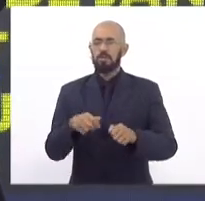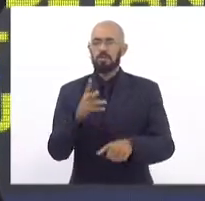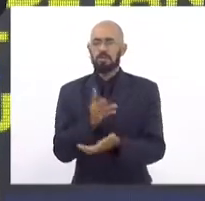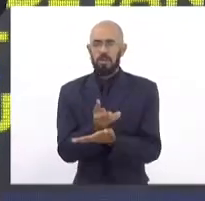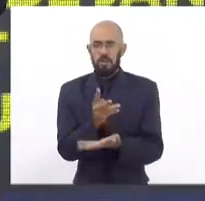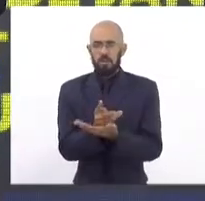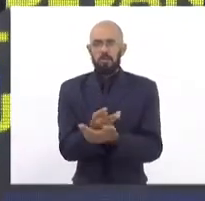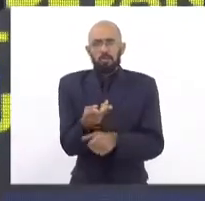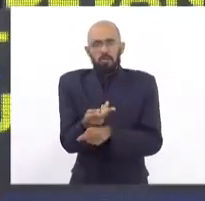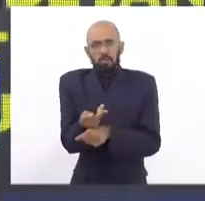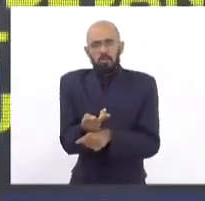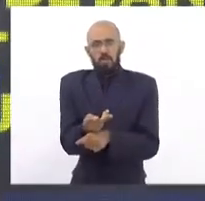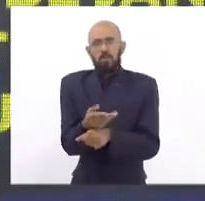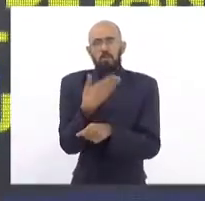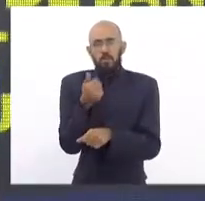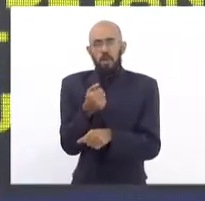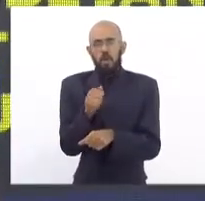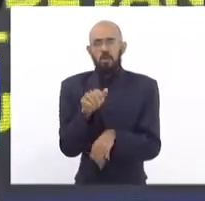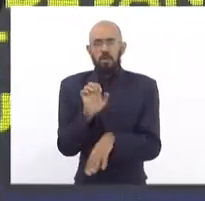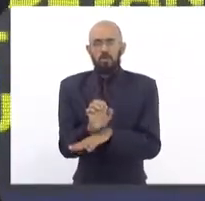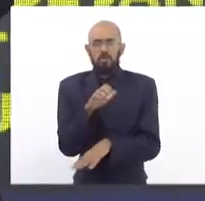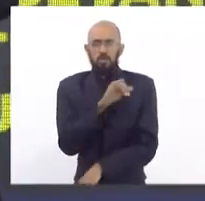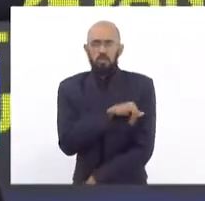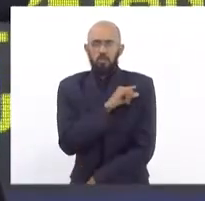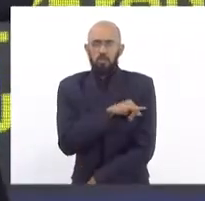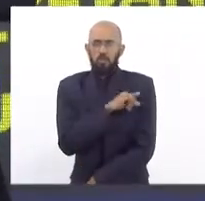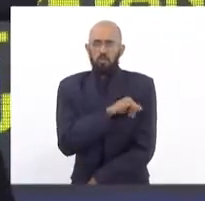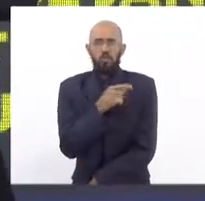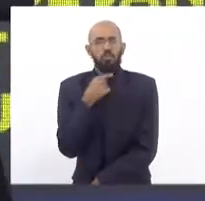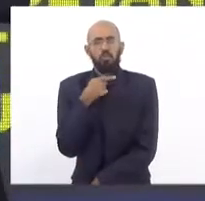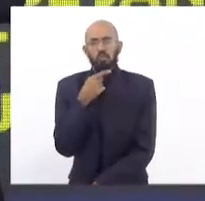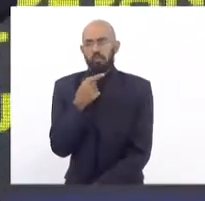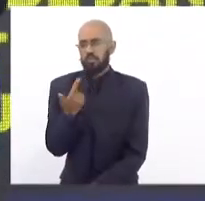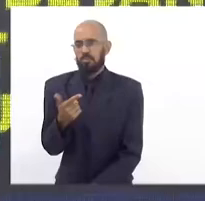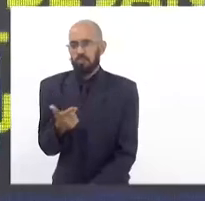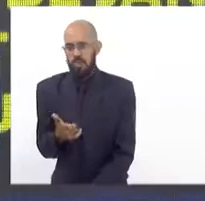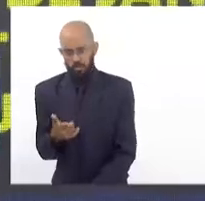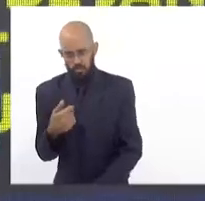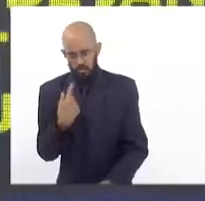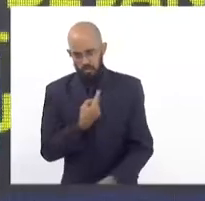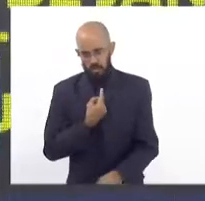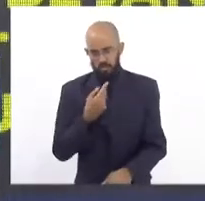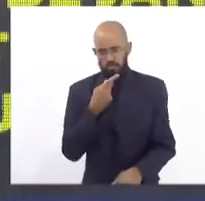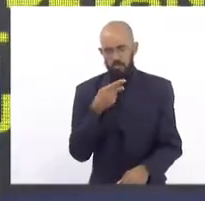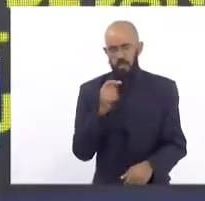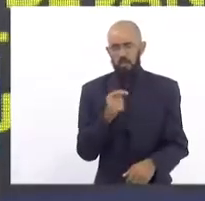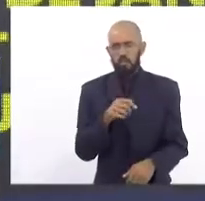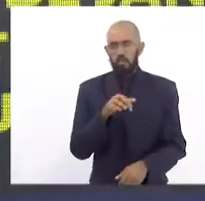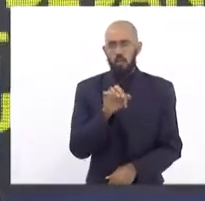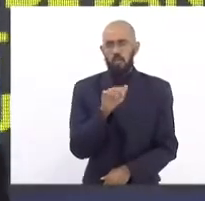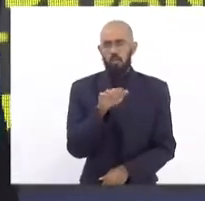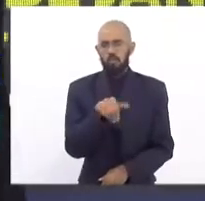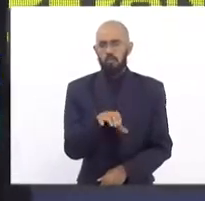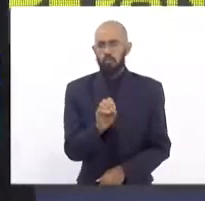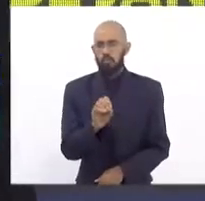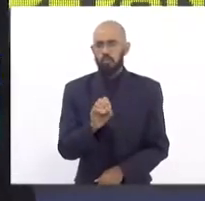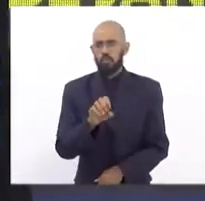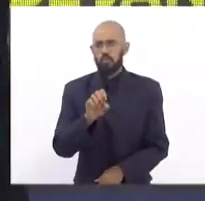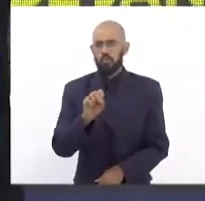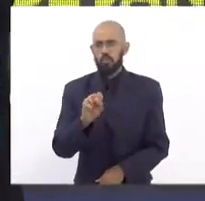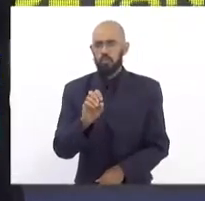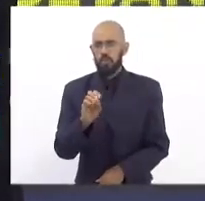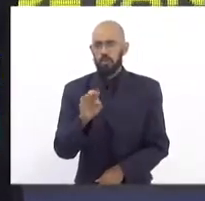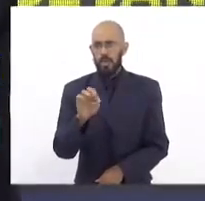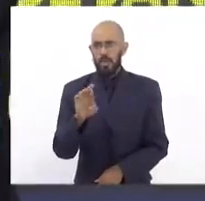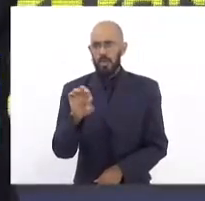para o Estado do Rio de Janeiro, eu não tenho dúvida. A gente está falando do fundo soberano, que é o nosso passaporte para o